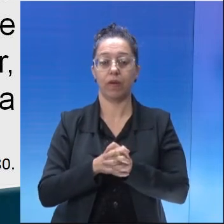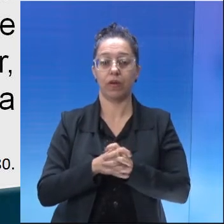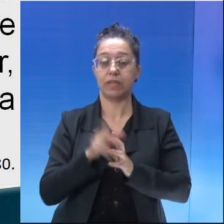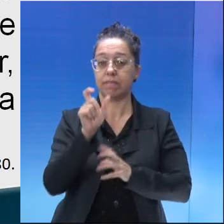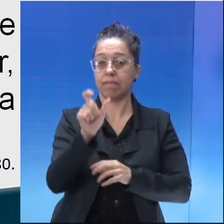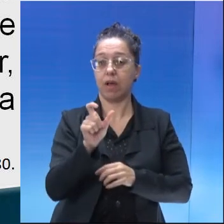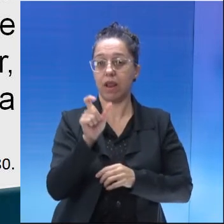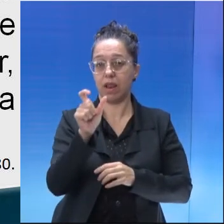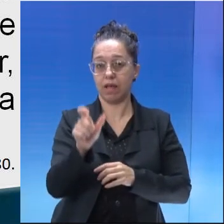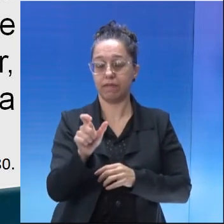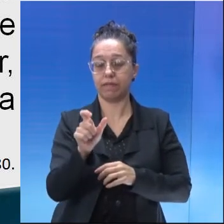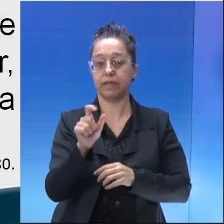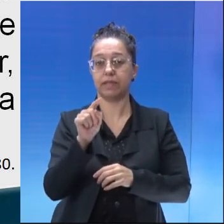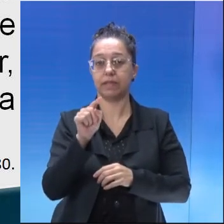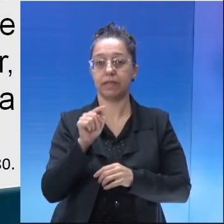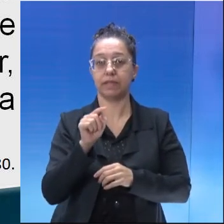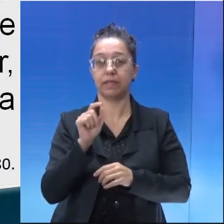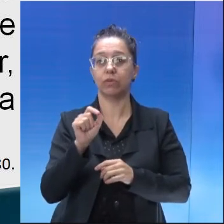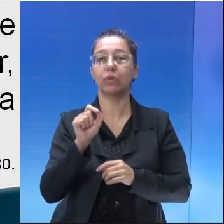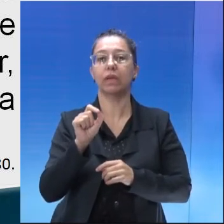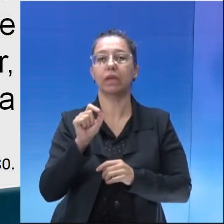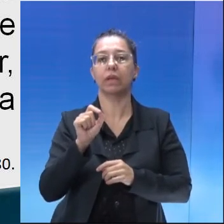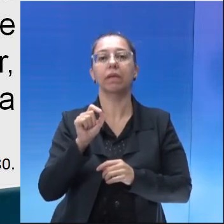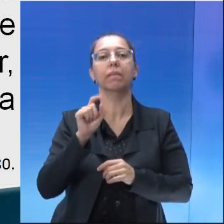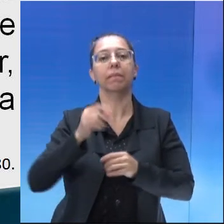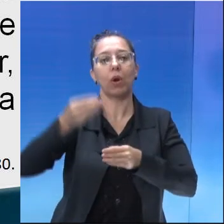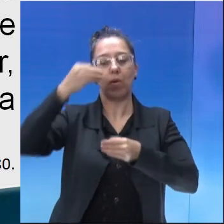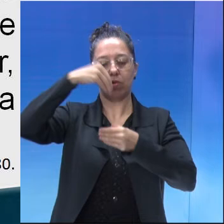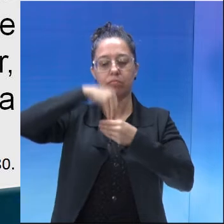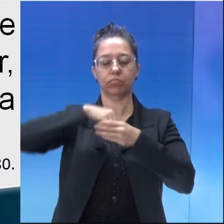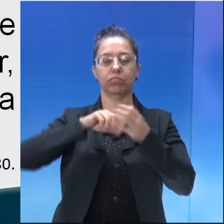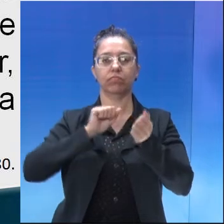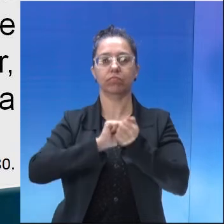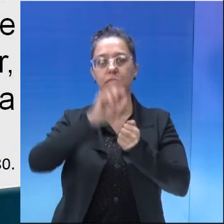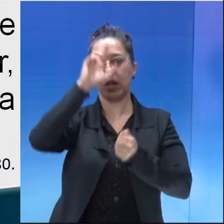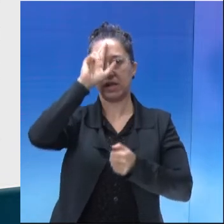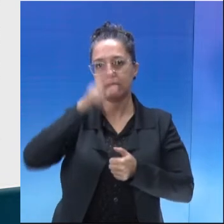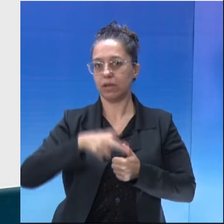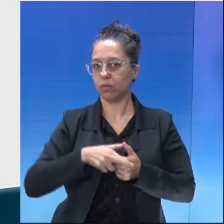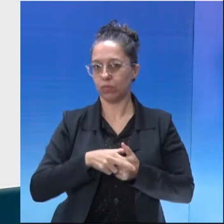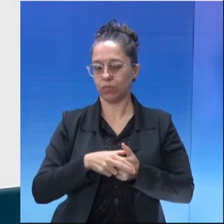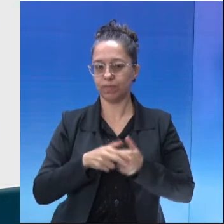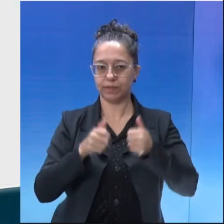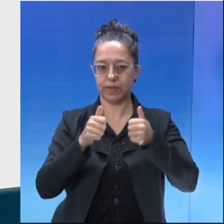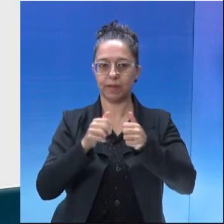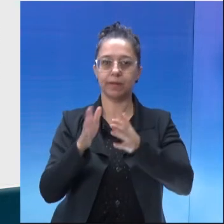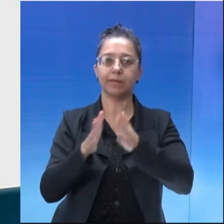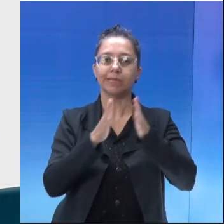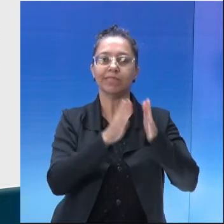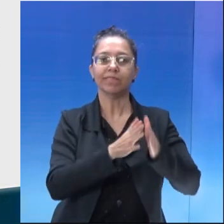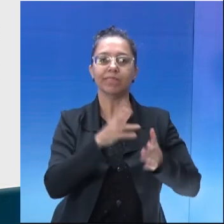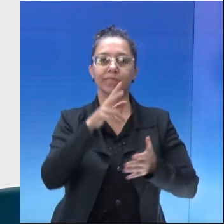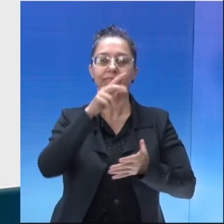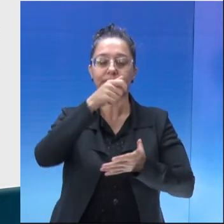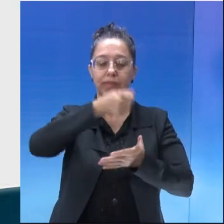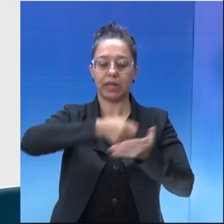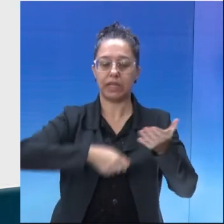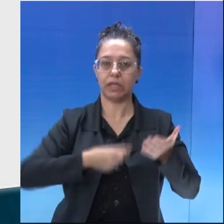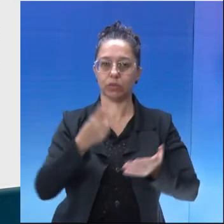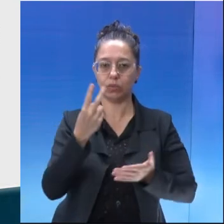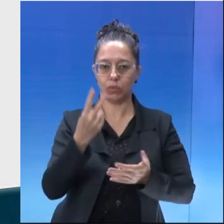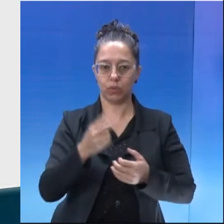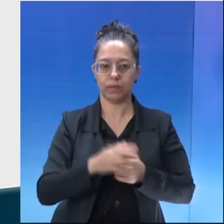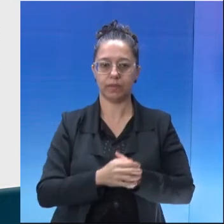está utilizando atributos, essas palavras são palavras voltadas para a racionalidade humana. Tá? Vamos lá. O